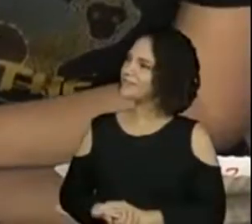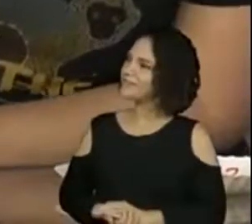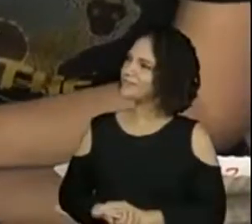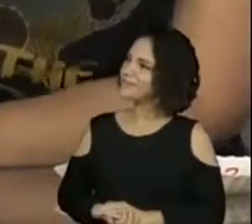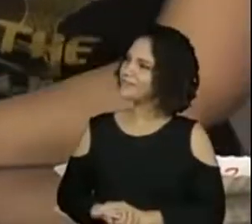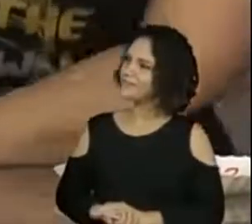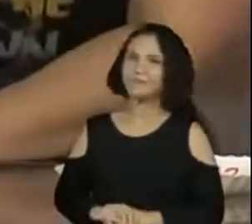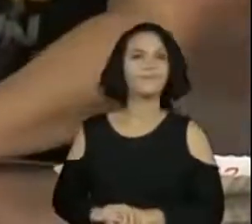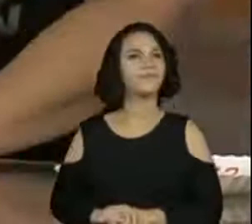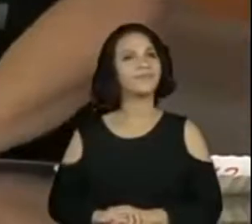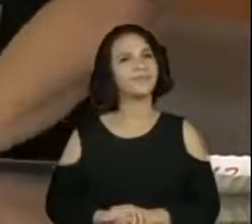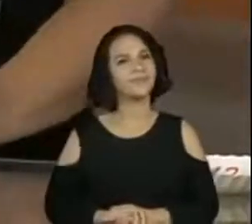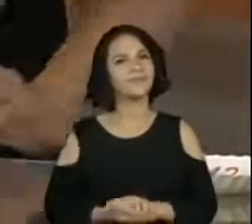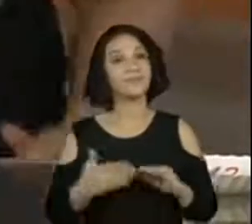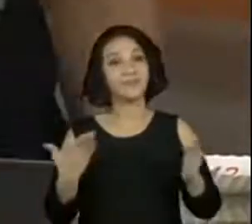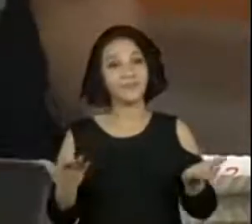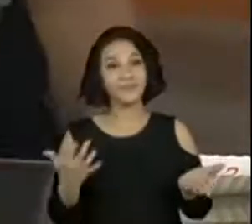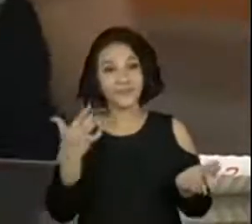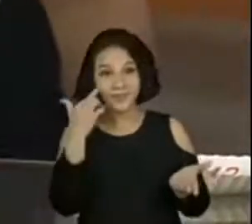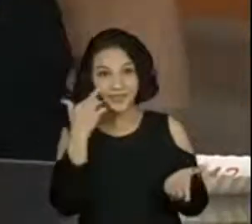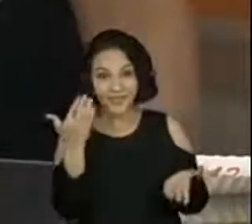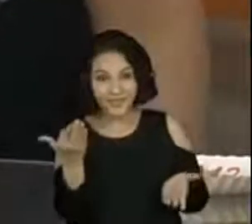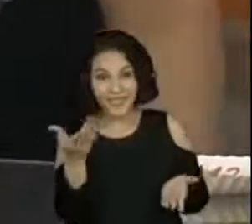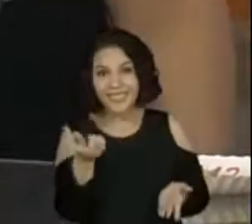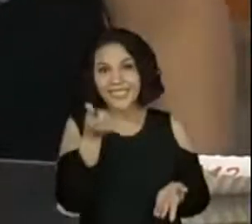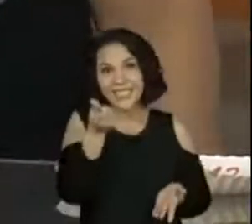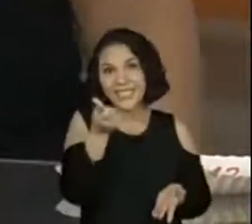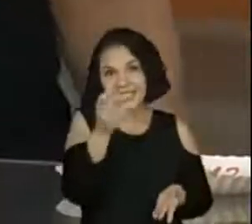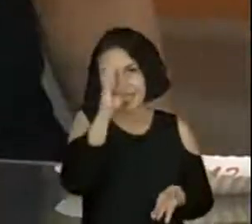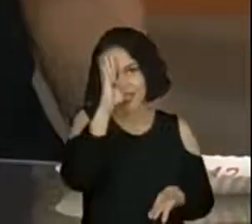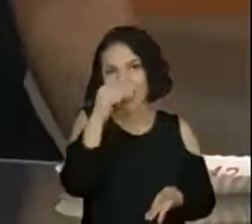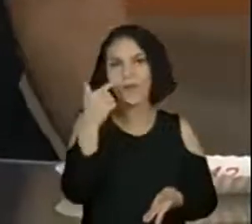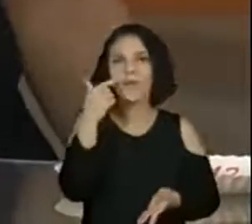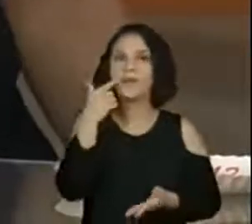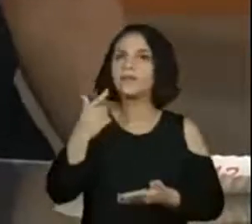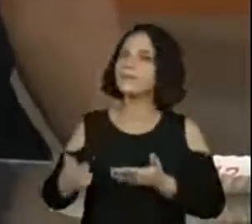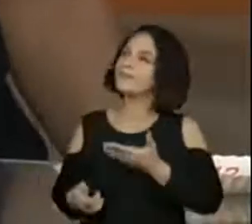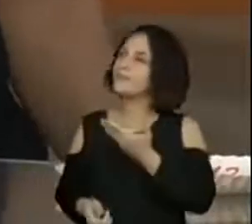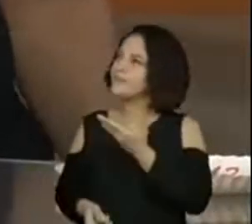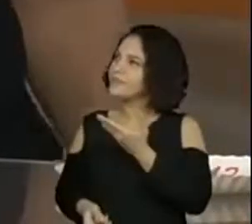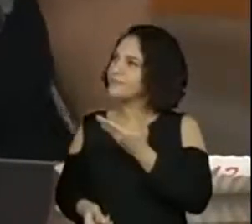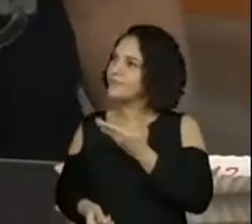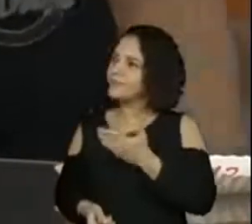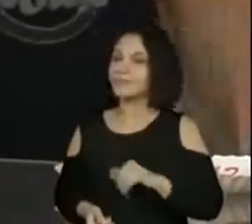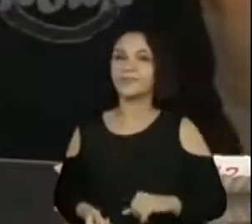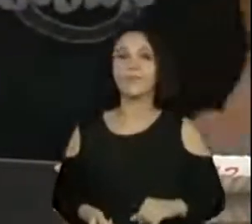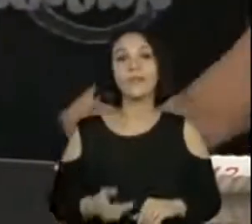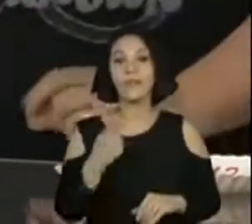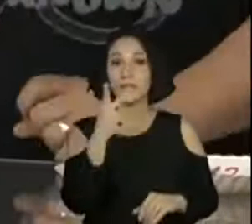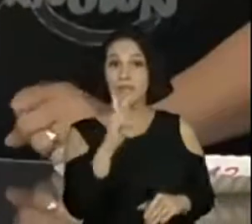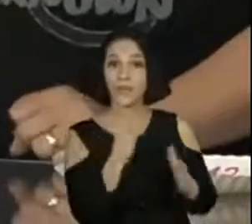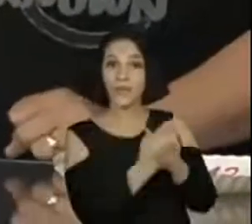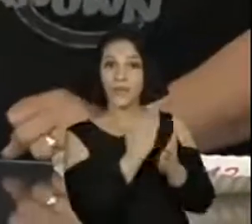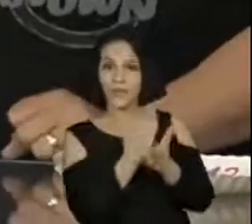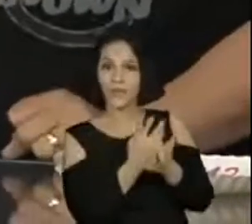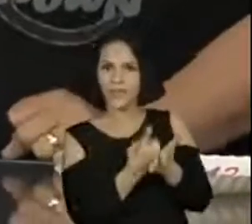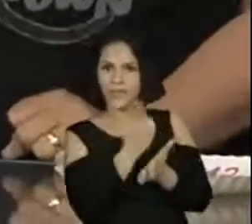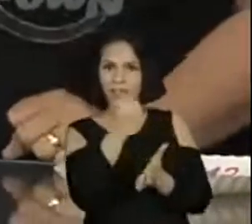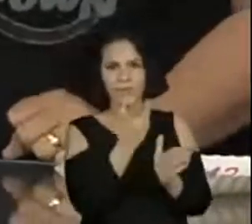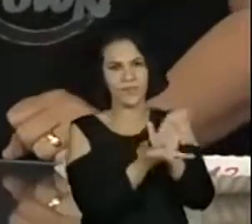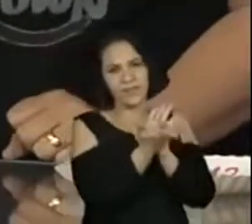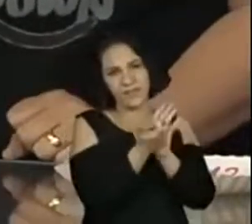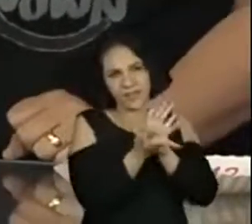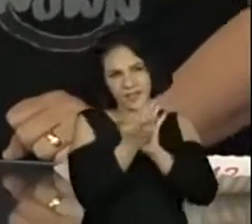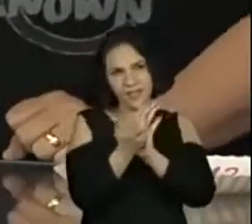6 horas, olha lá. Olha como fica no relógio 6 horas. Aí no seu caderno você vai desenhar o reloginho e